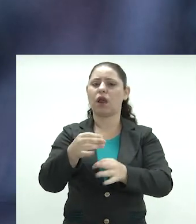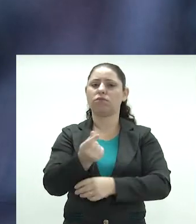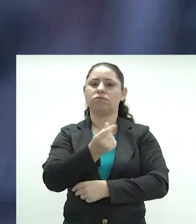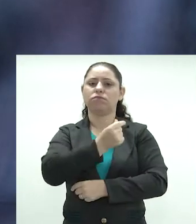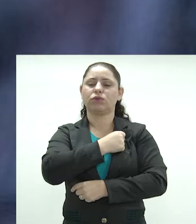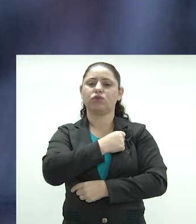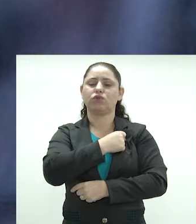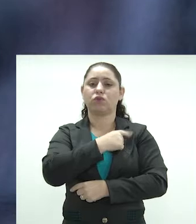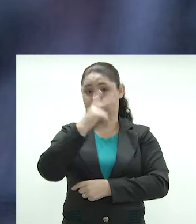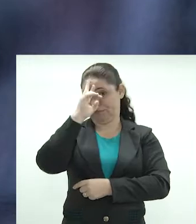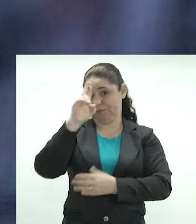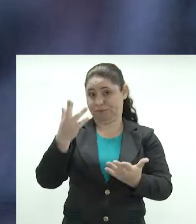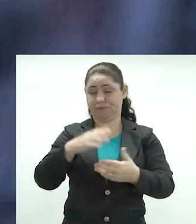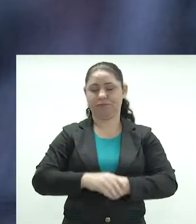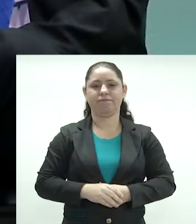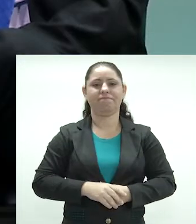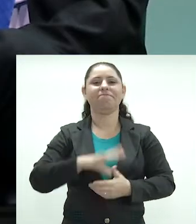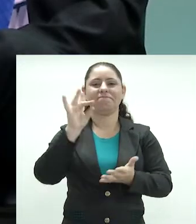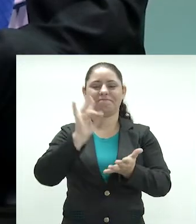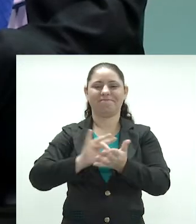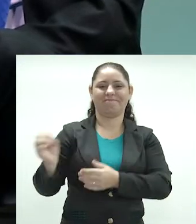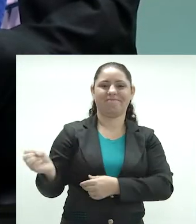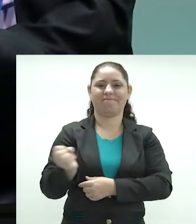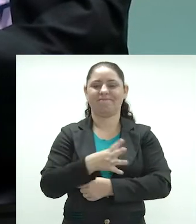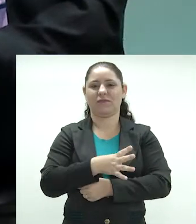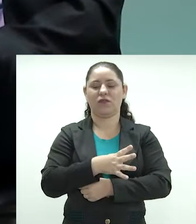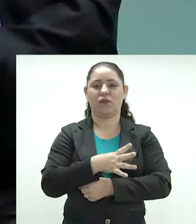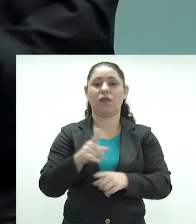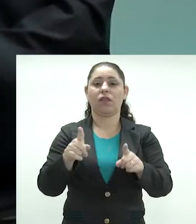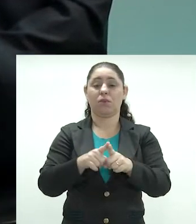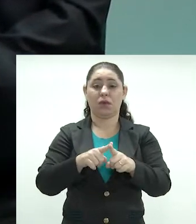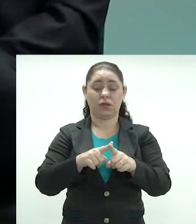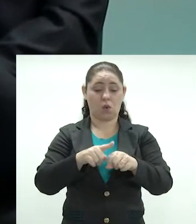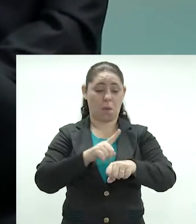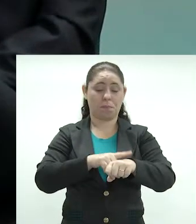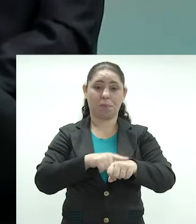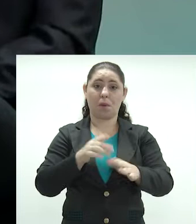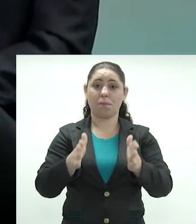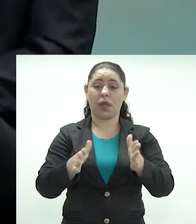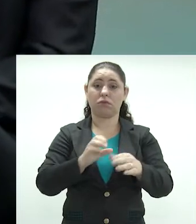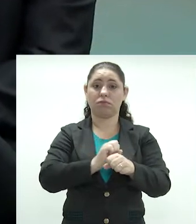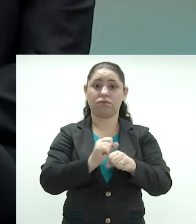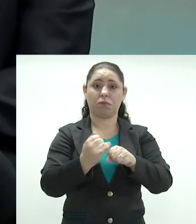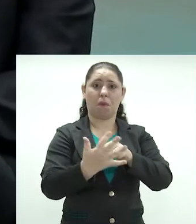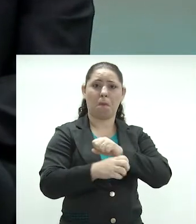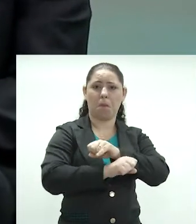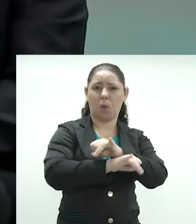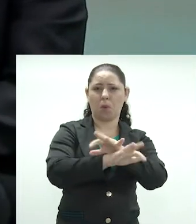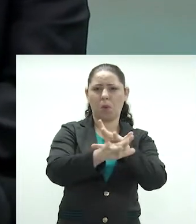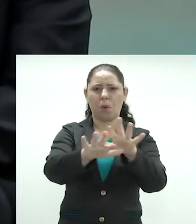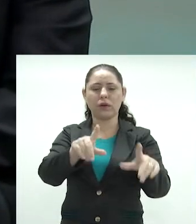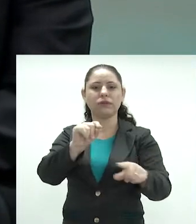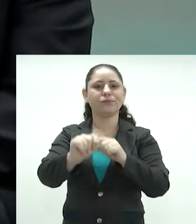justiça assume a chefia do órgão no nosso estado. Isso, de fato é inédito e ao mesmo tempo inédito pegar o momento que eu peguei de